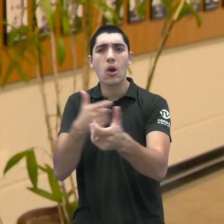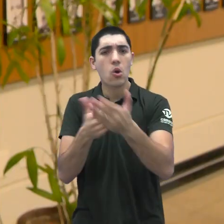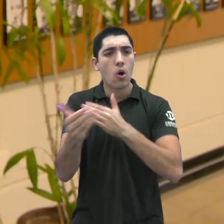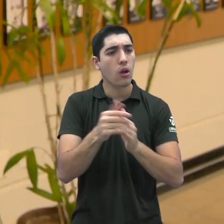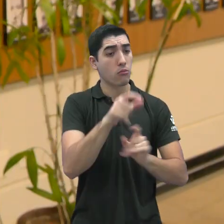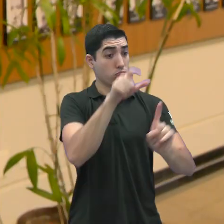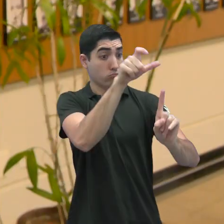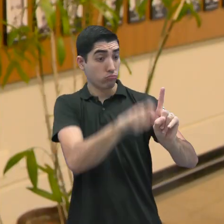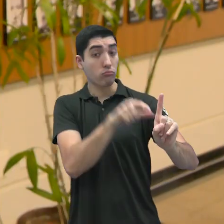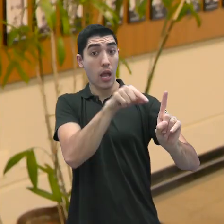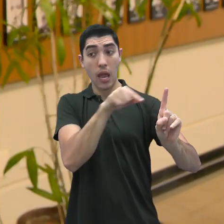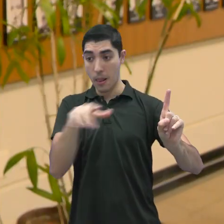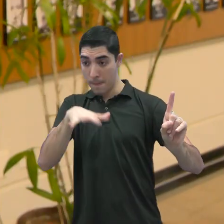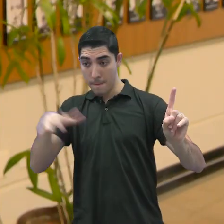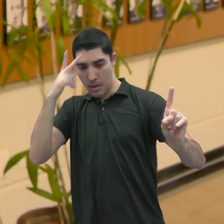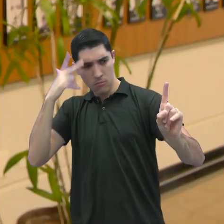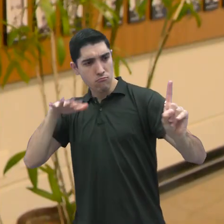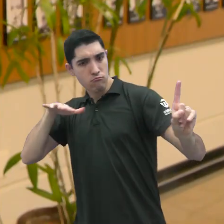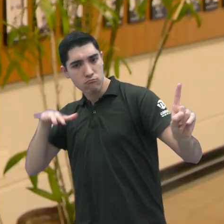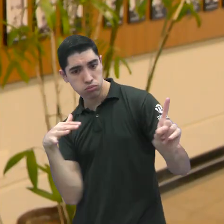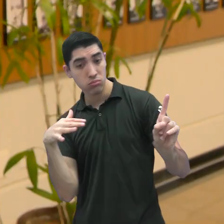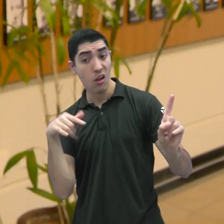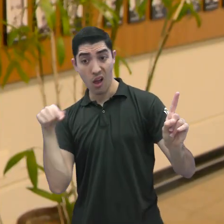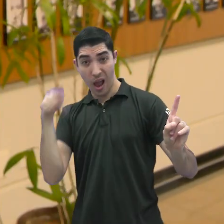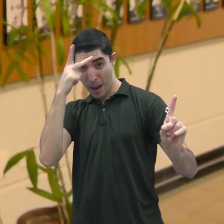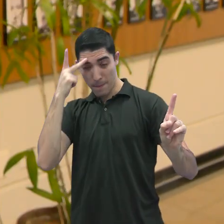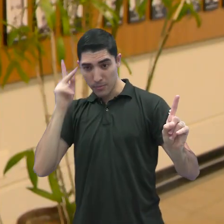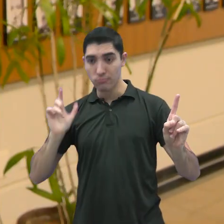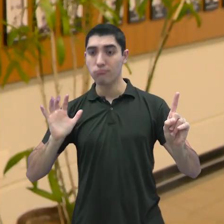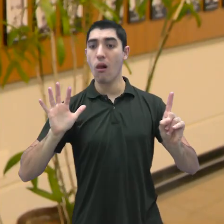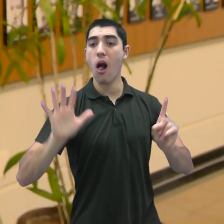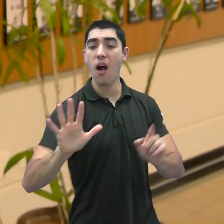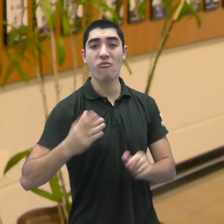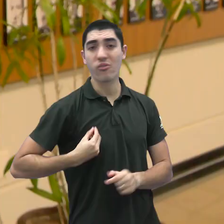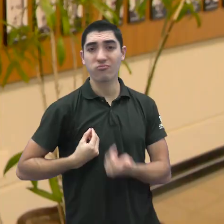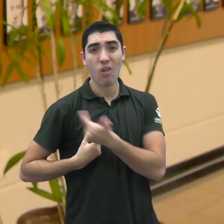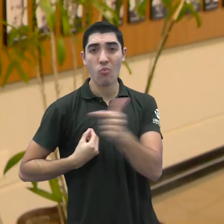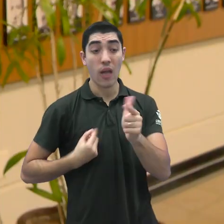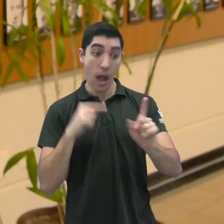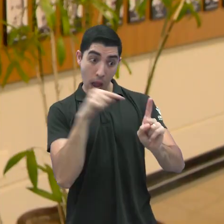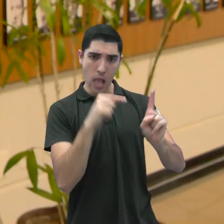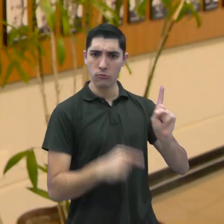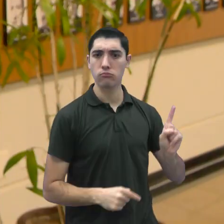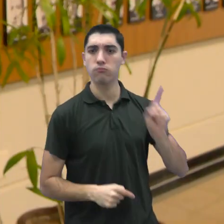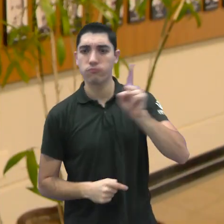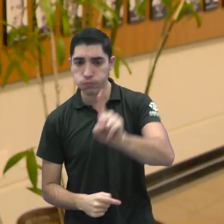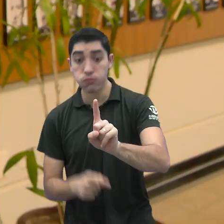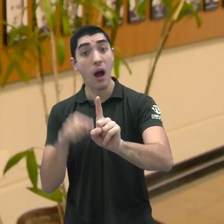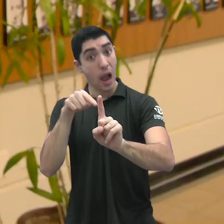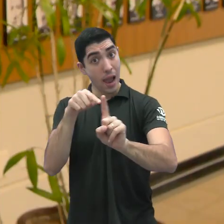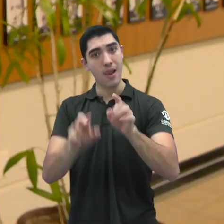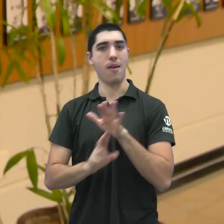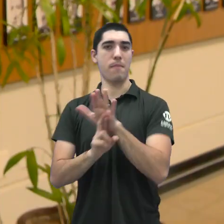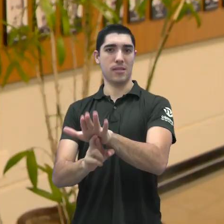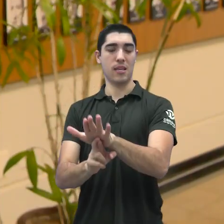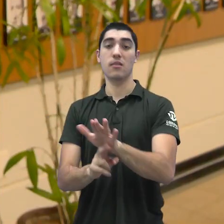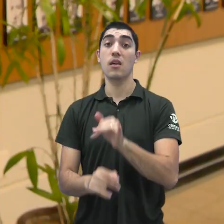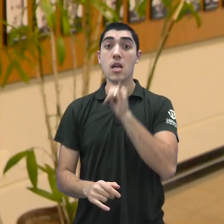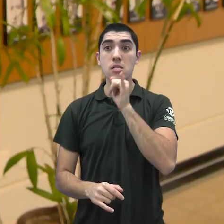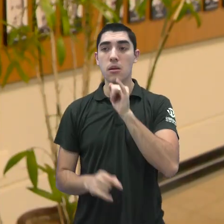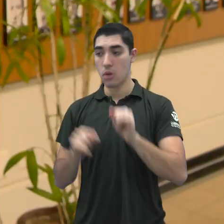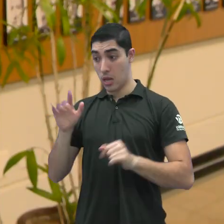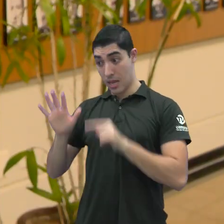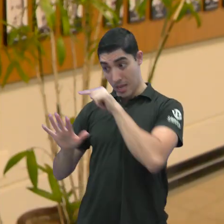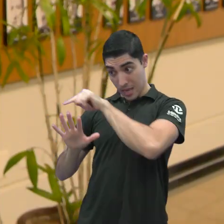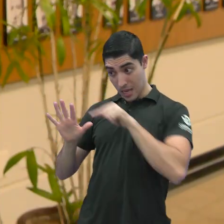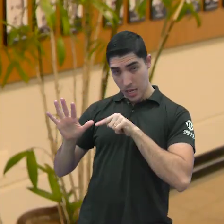institucional, onde aquelas pessoas ou segmento não estão. E a representatividade importa porque ela também é inspiradora. O jovem, por exemplo,